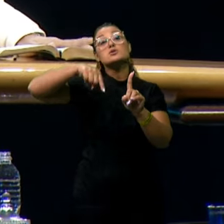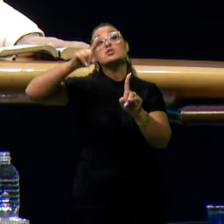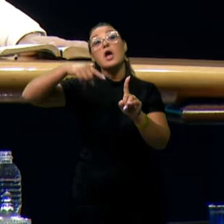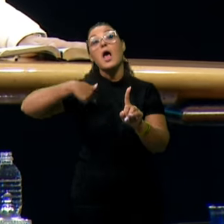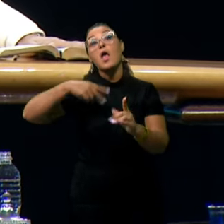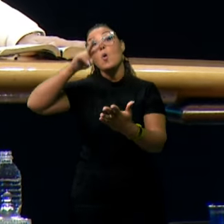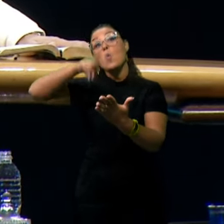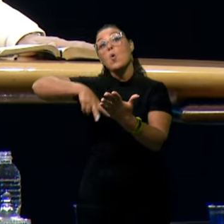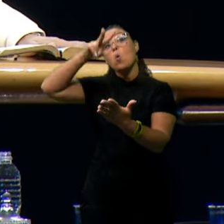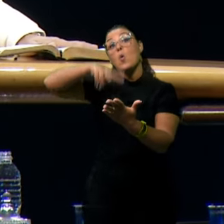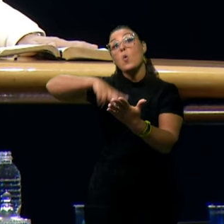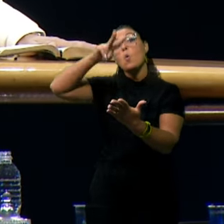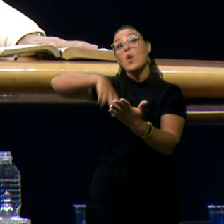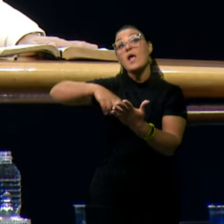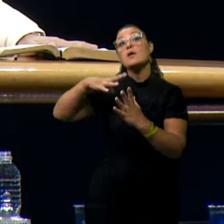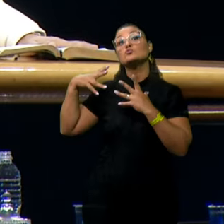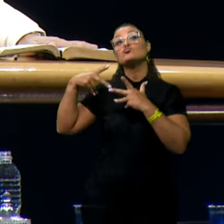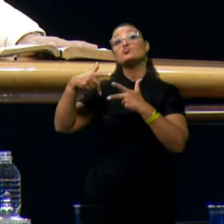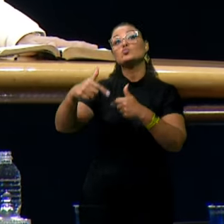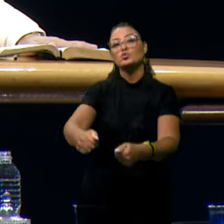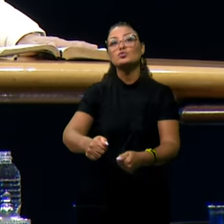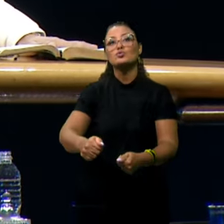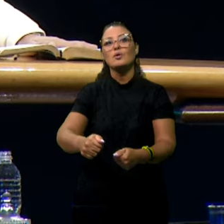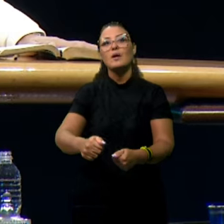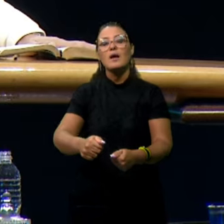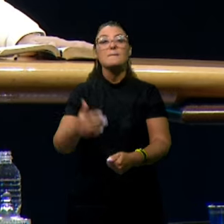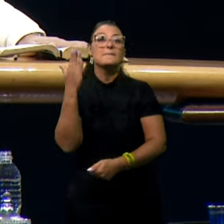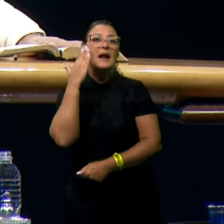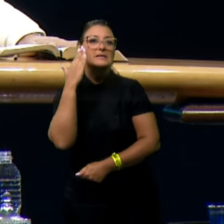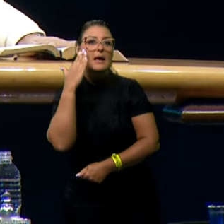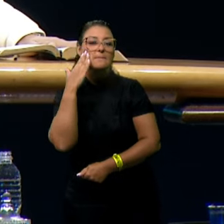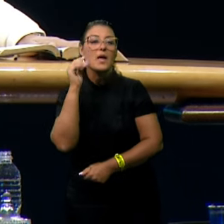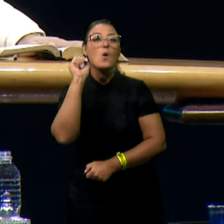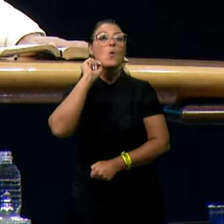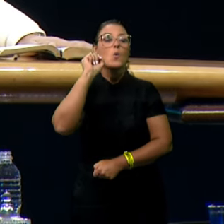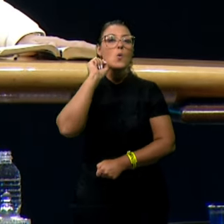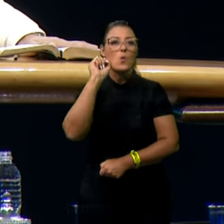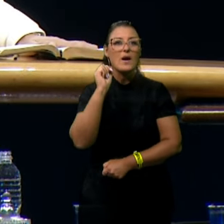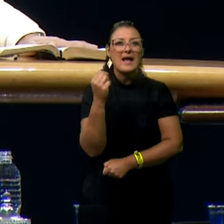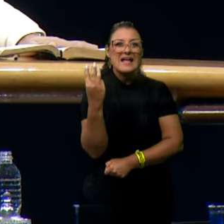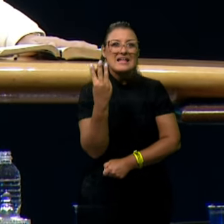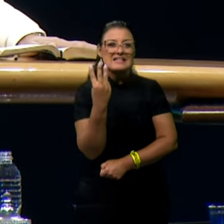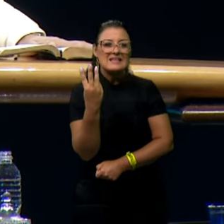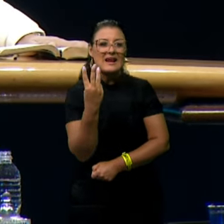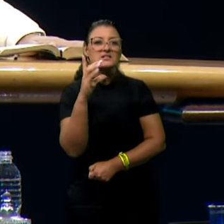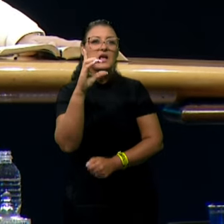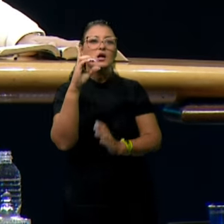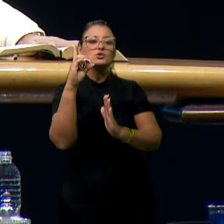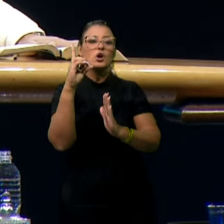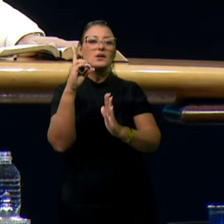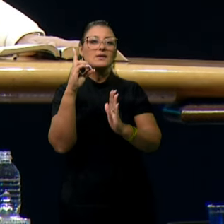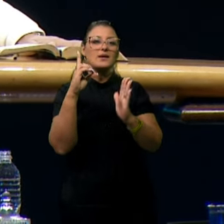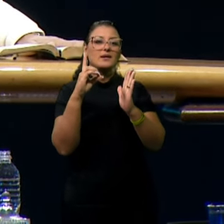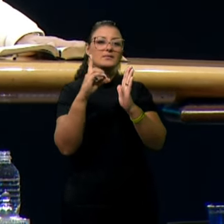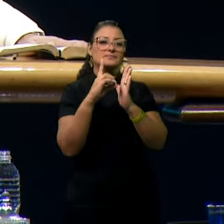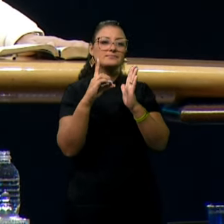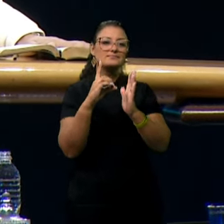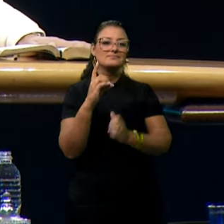para saber quem encontro três dólares não pagam nada e não uso nada para proteger tão pouco